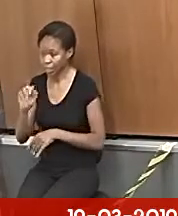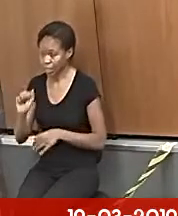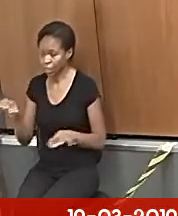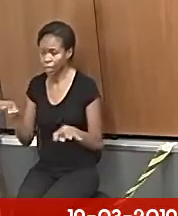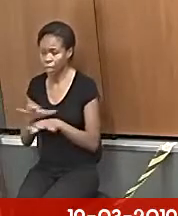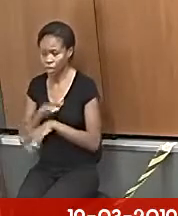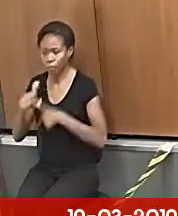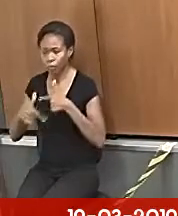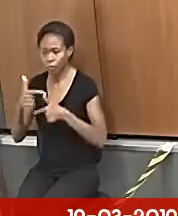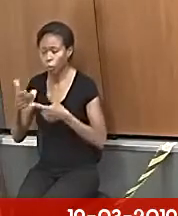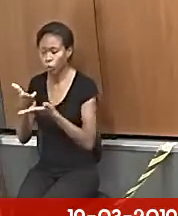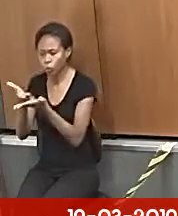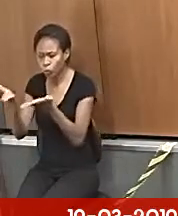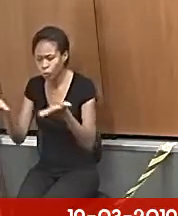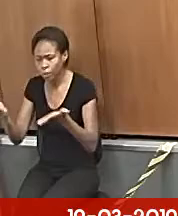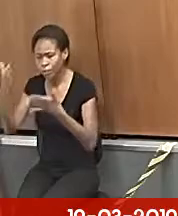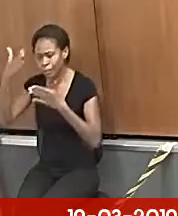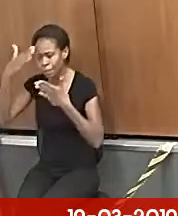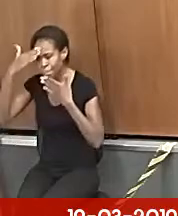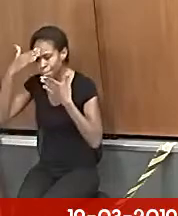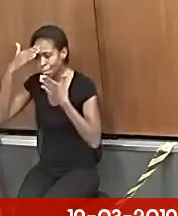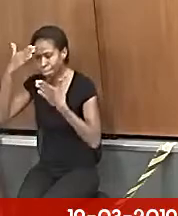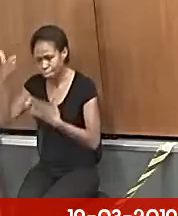trabalhos a todos o nosso muito obrigado